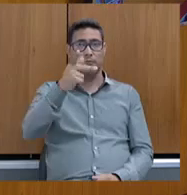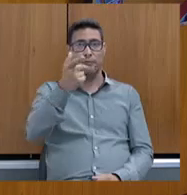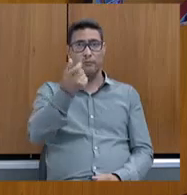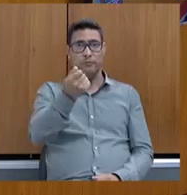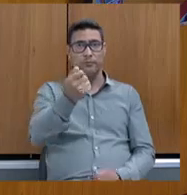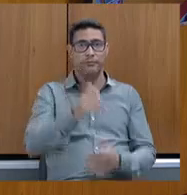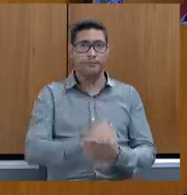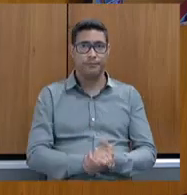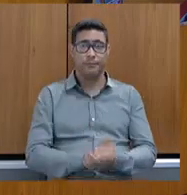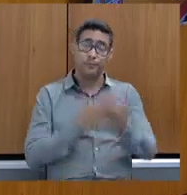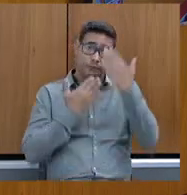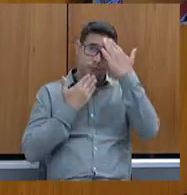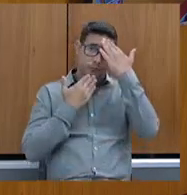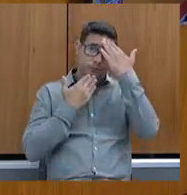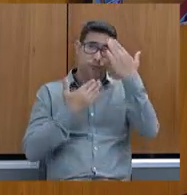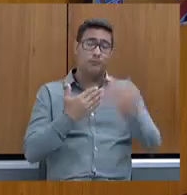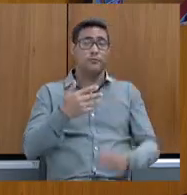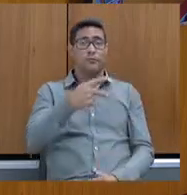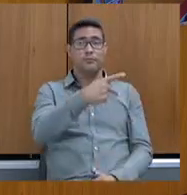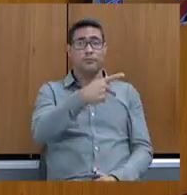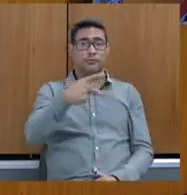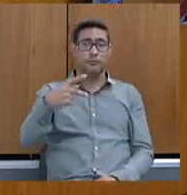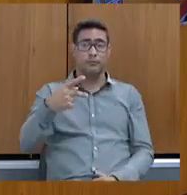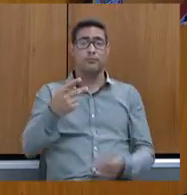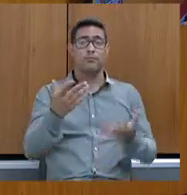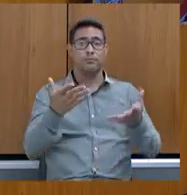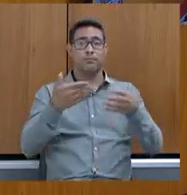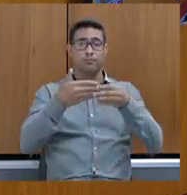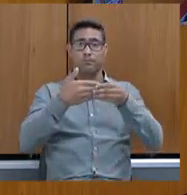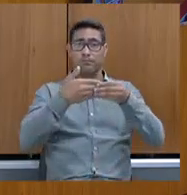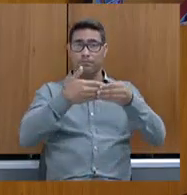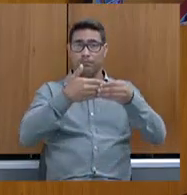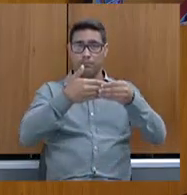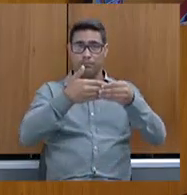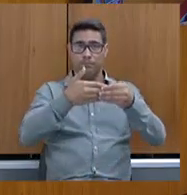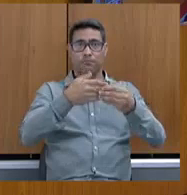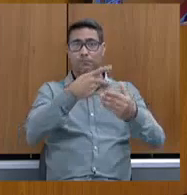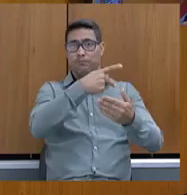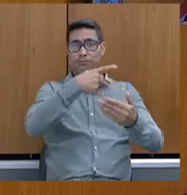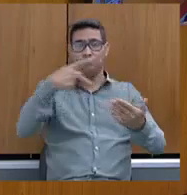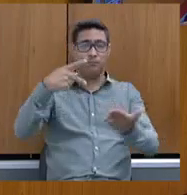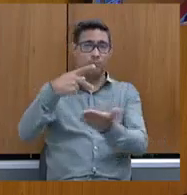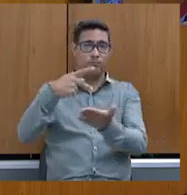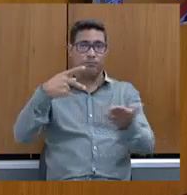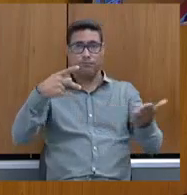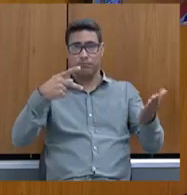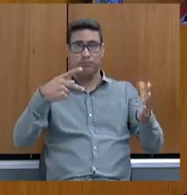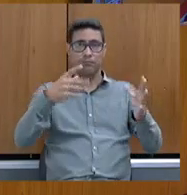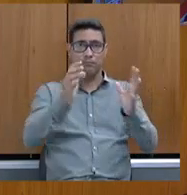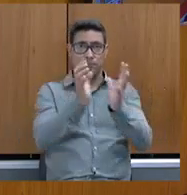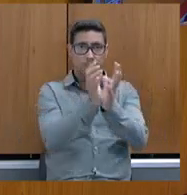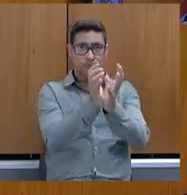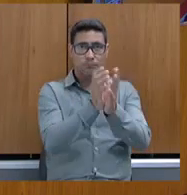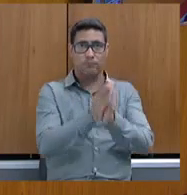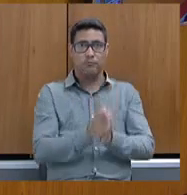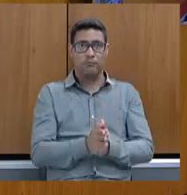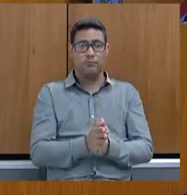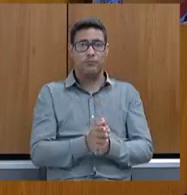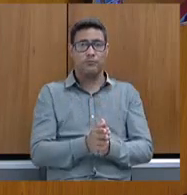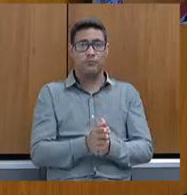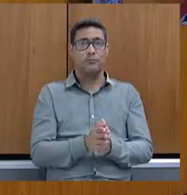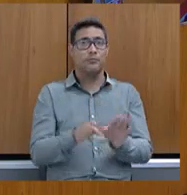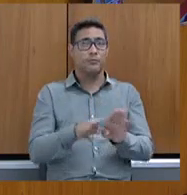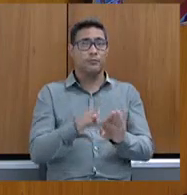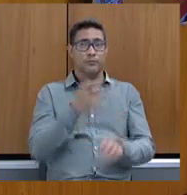Presidente eu queria primeiro cumprimentá-lo como presidente dessa comissão permanente eu quero dizer para o deputado